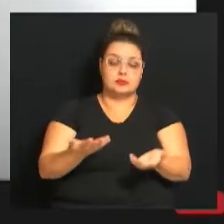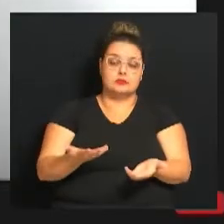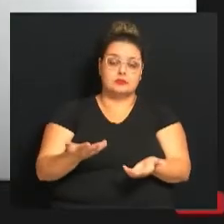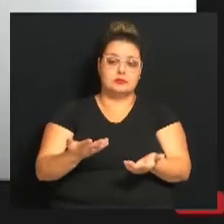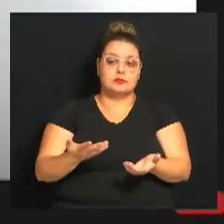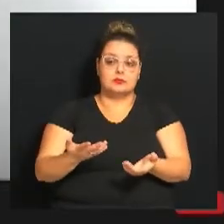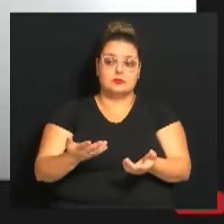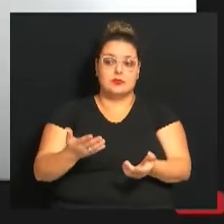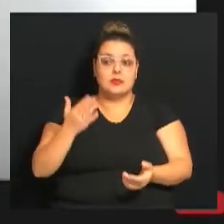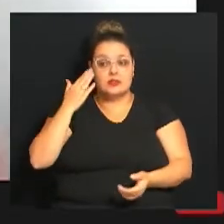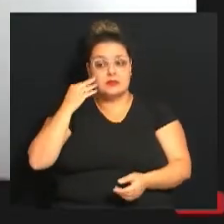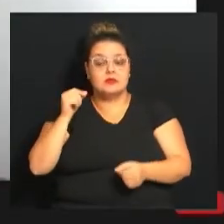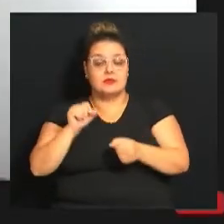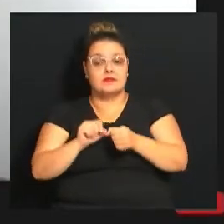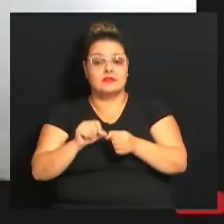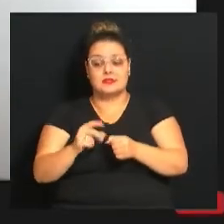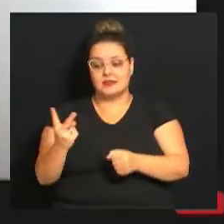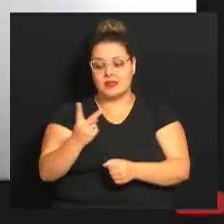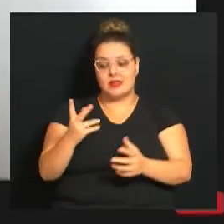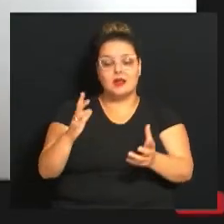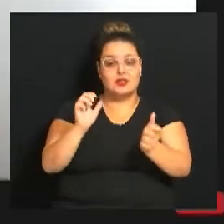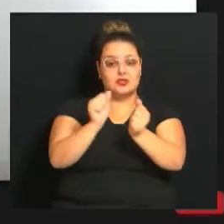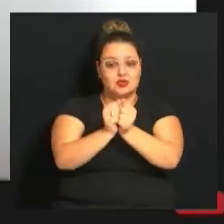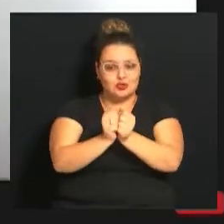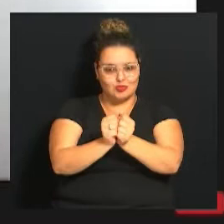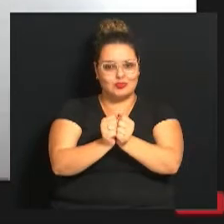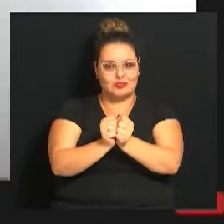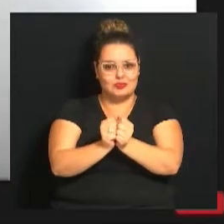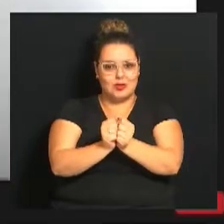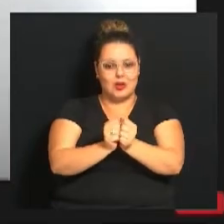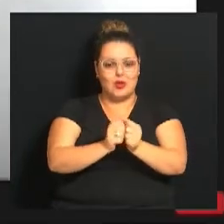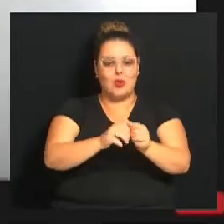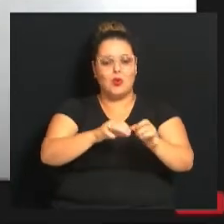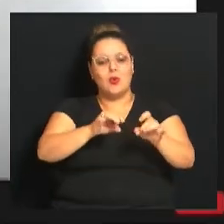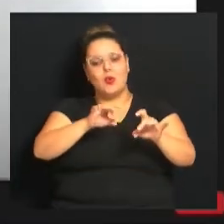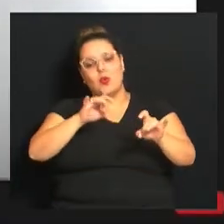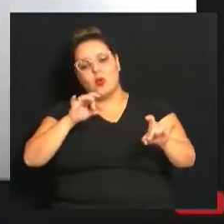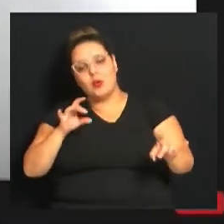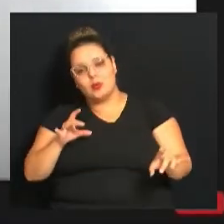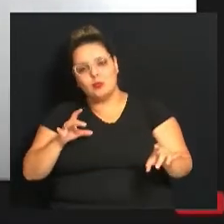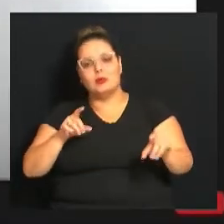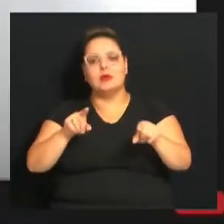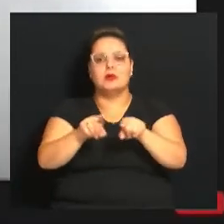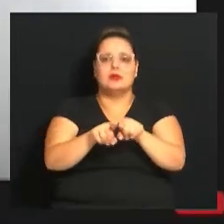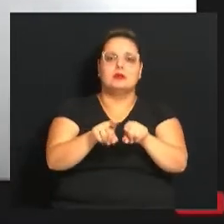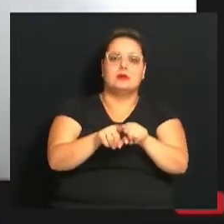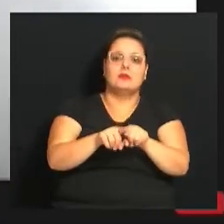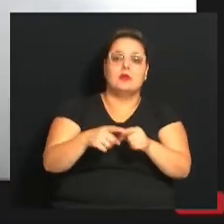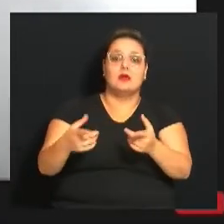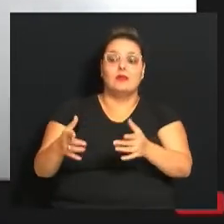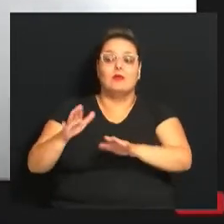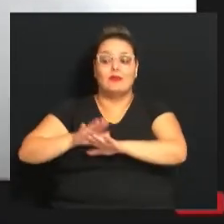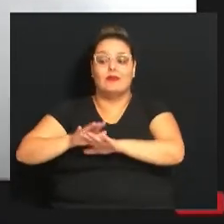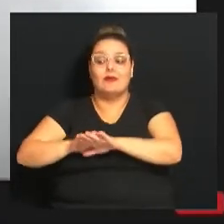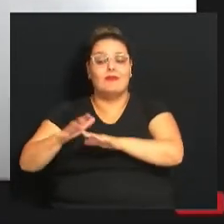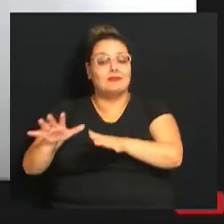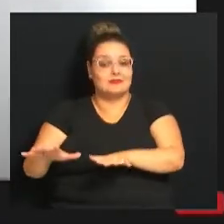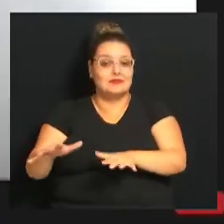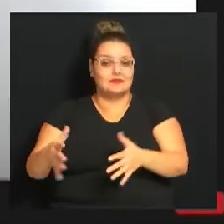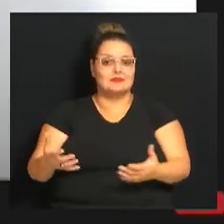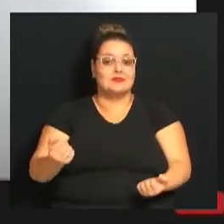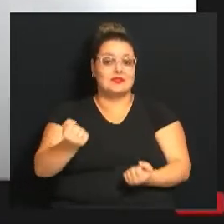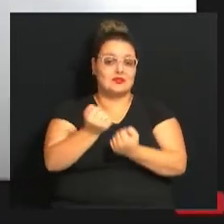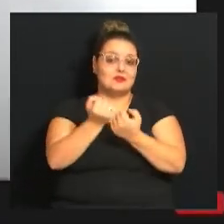saber fazer o casamento entre o online e o offline, o digital e o que está fora desse digital, nem fazer esse suporte.